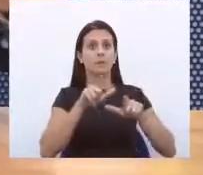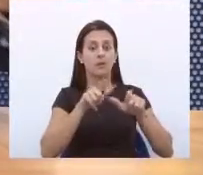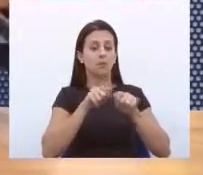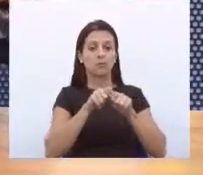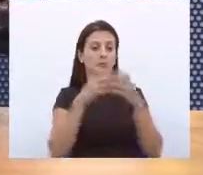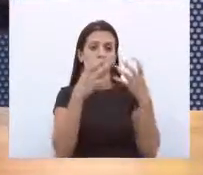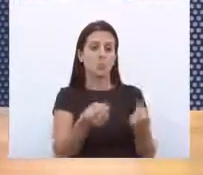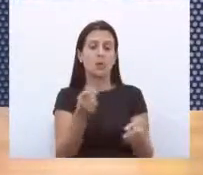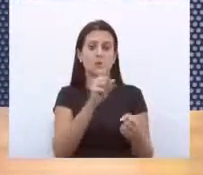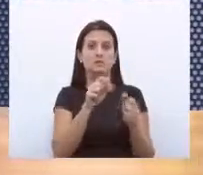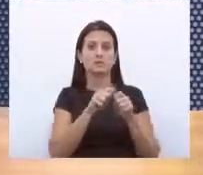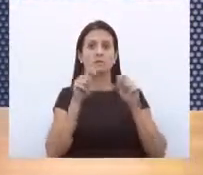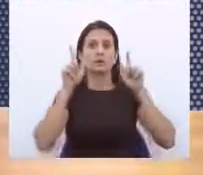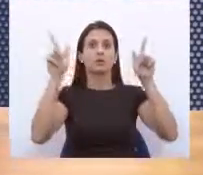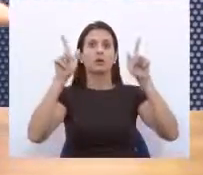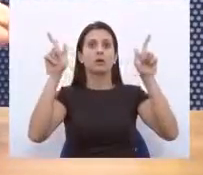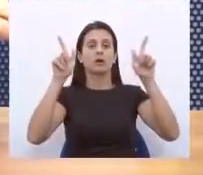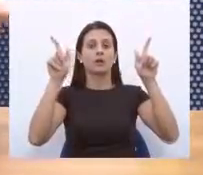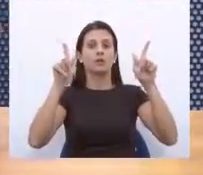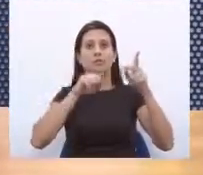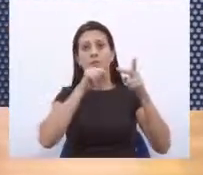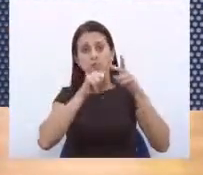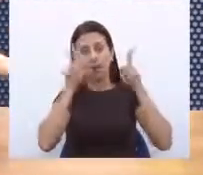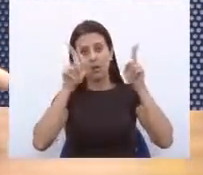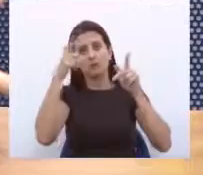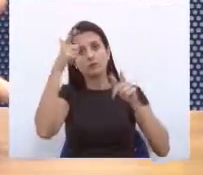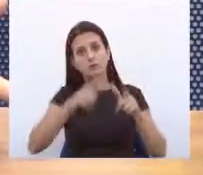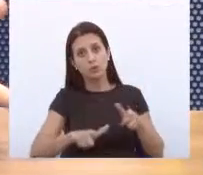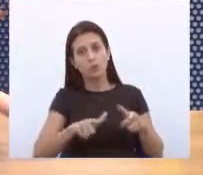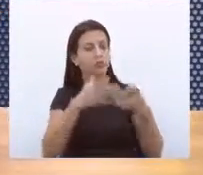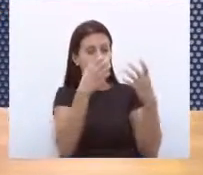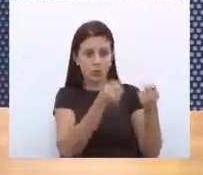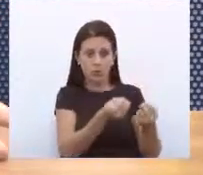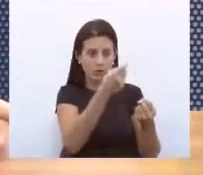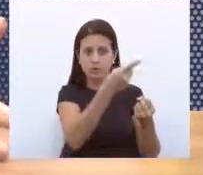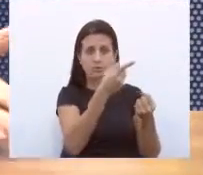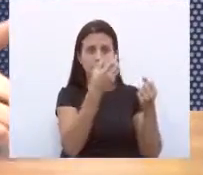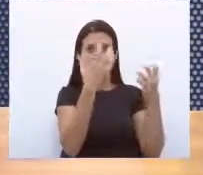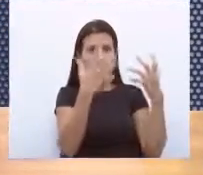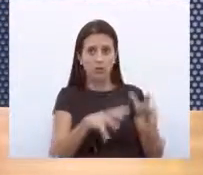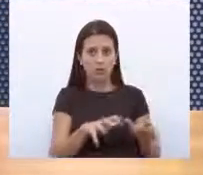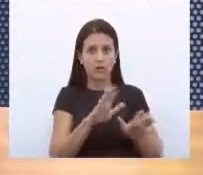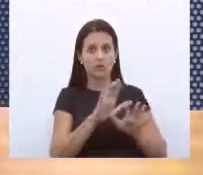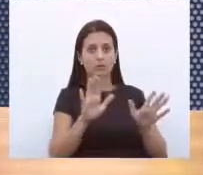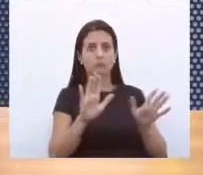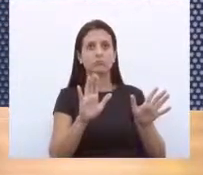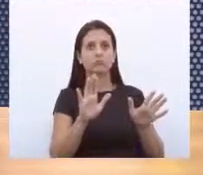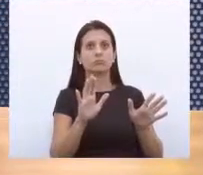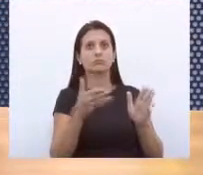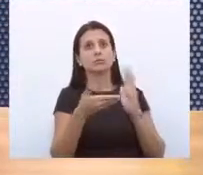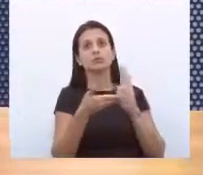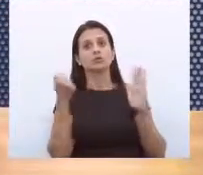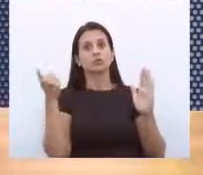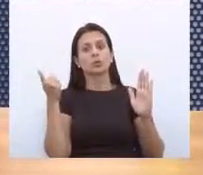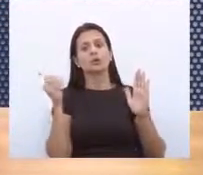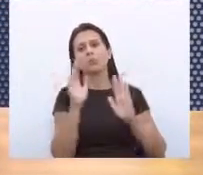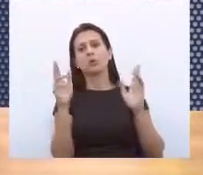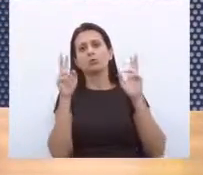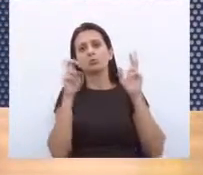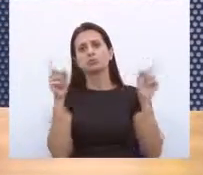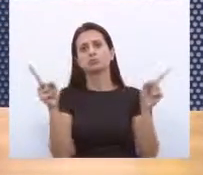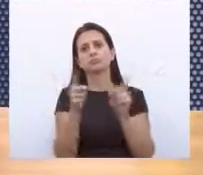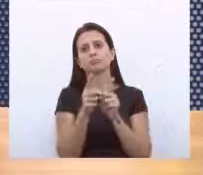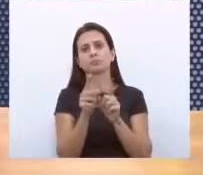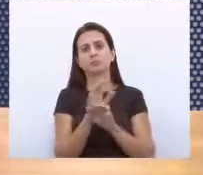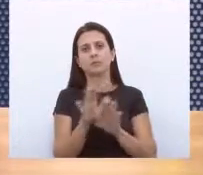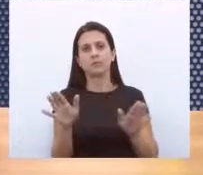né? Botaram, fizeram, oh, tá bem. Então eles não querem. Então se eles não querem, retira e acabou o assunto, né?